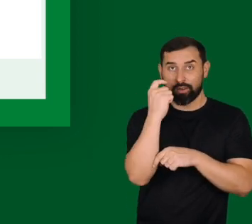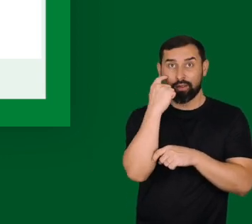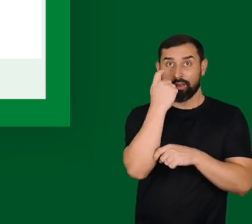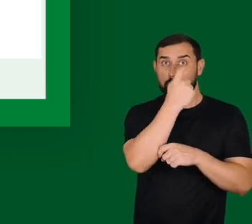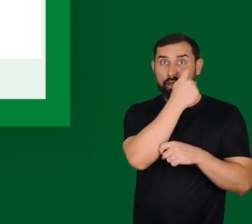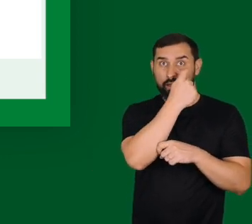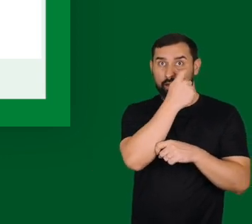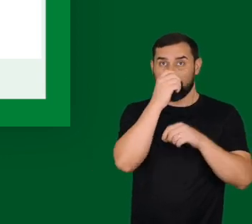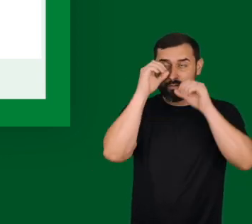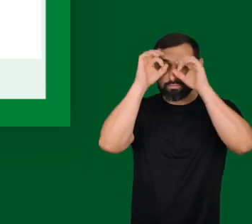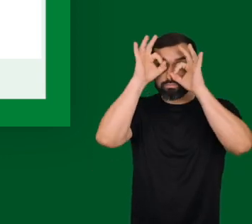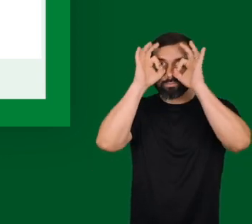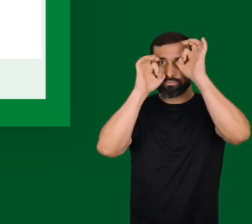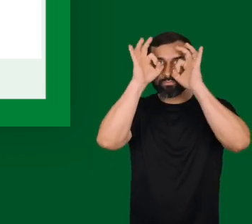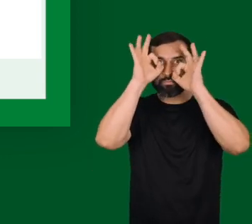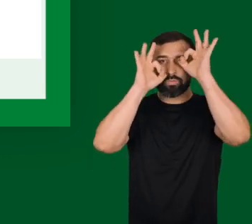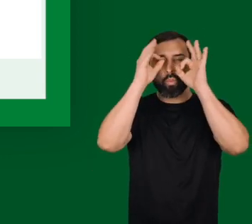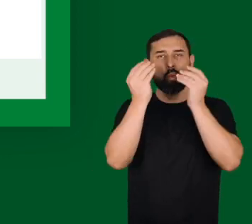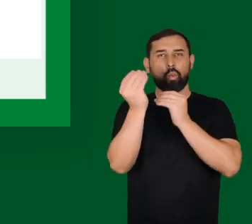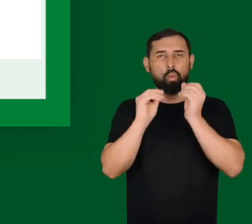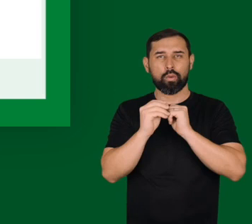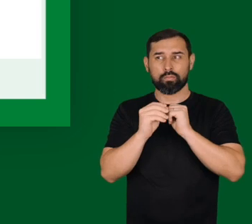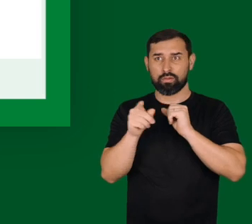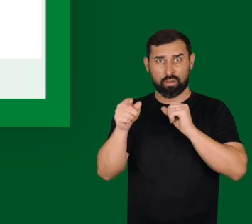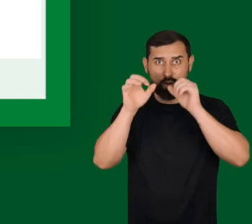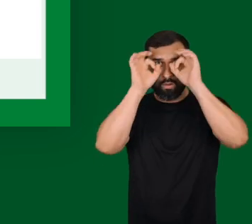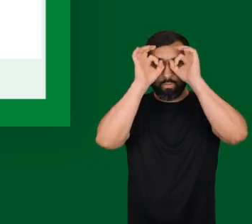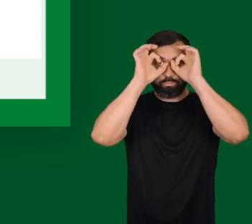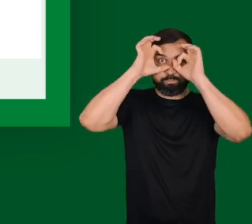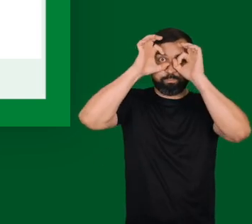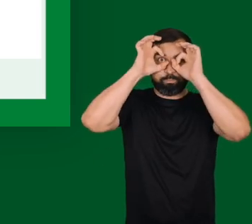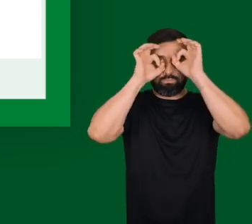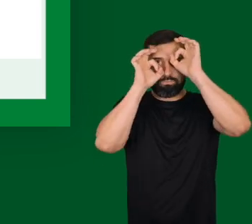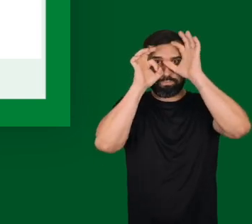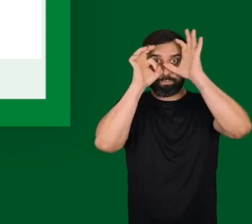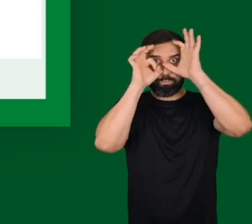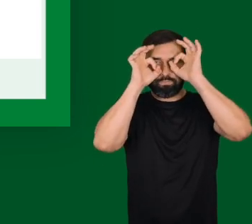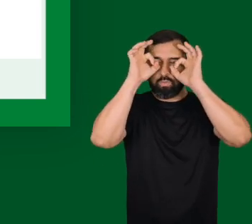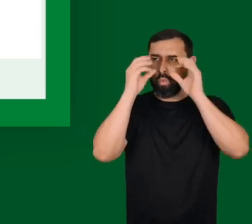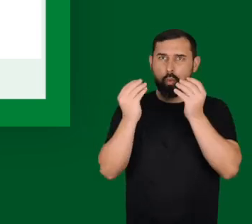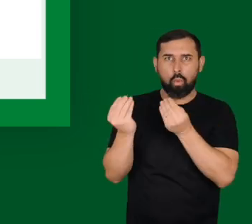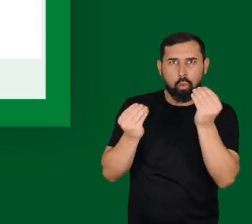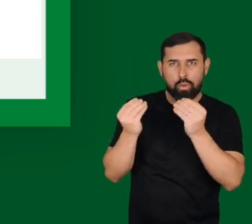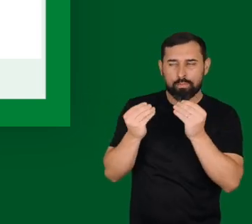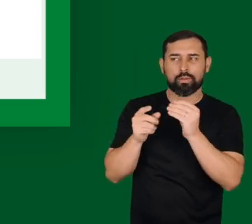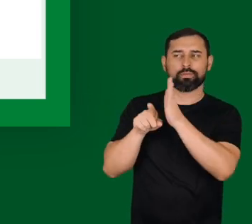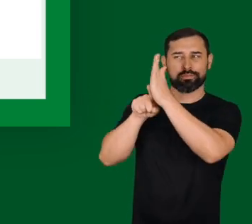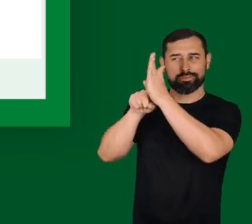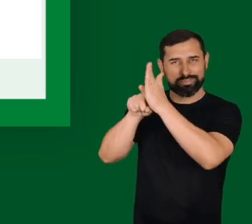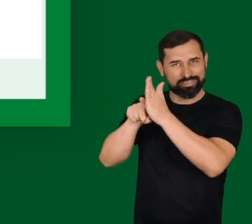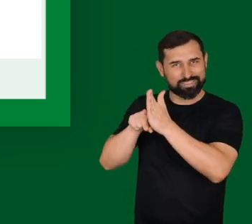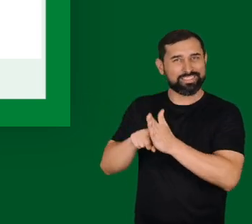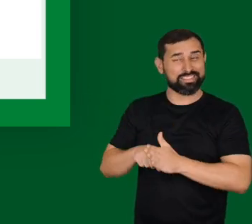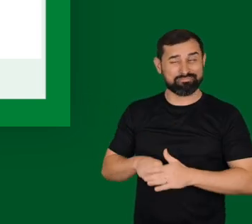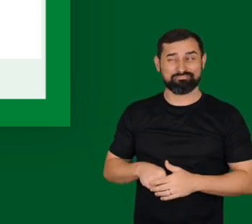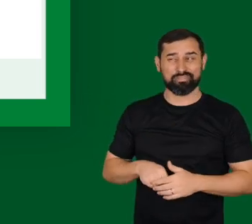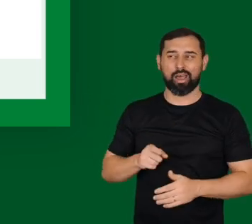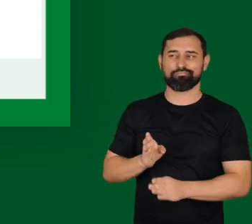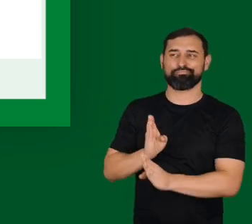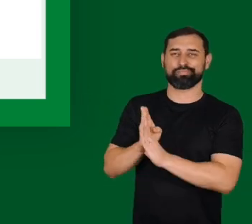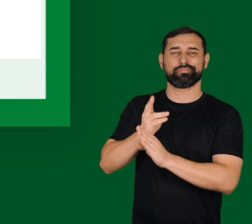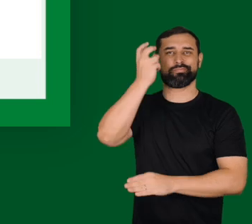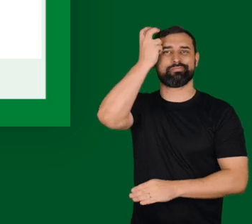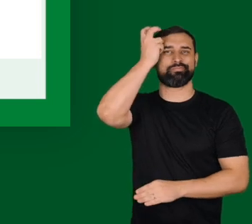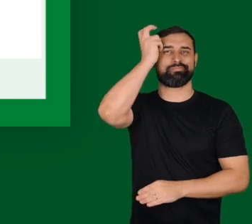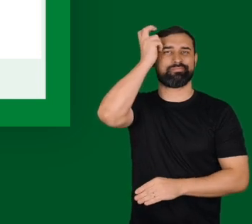com lesões petequiais, tem lesões de herpes, né, crianças muito pequenas que fazem lesão herpética